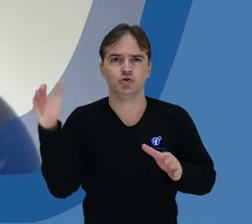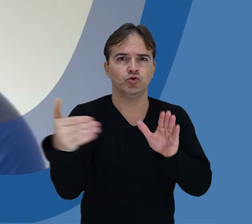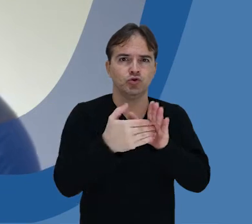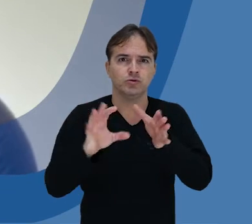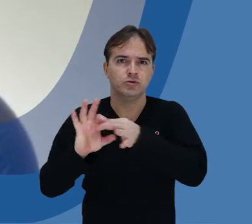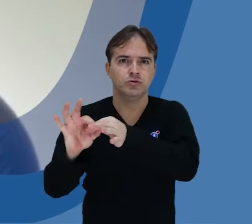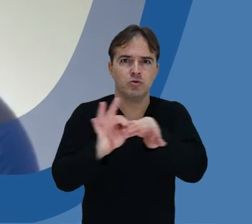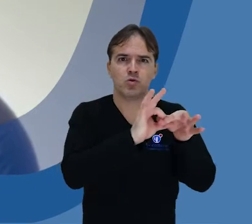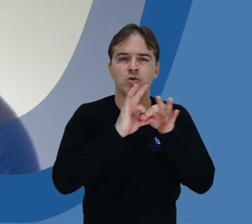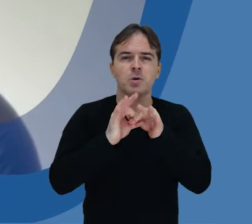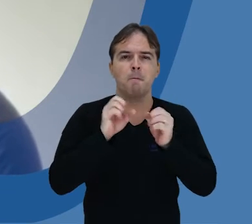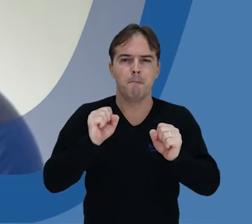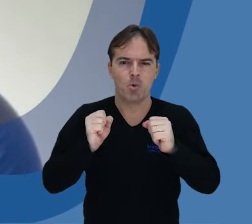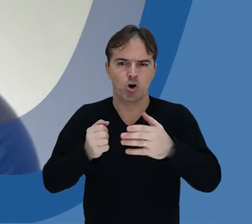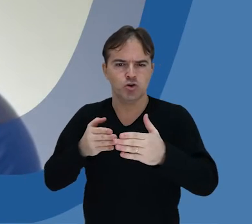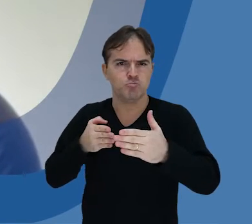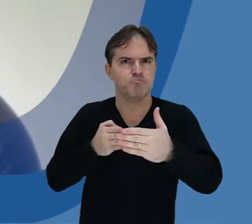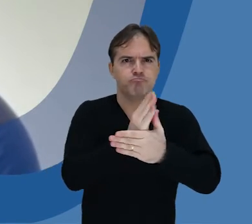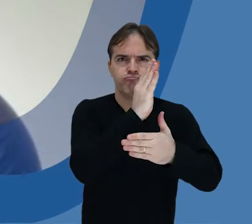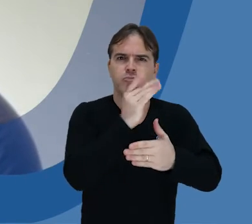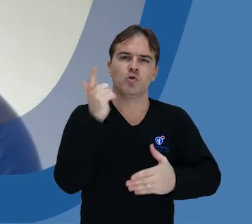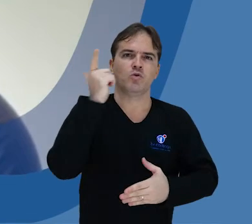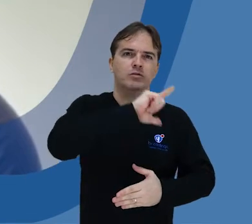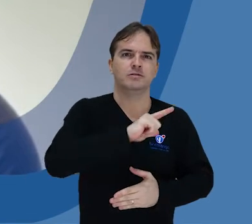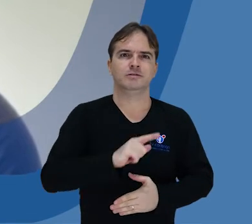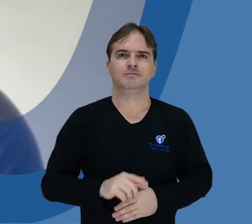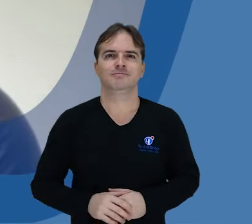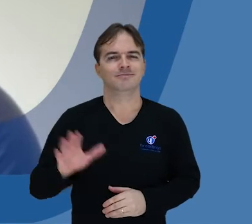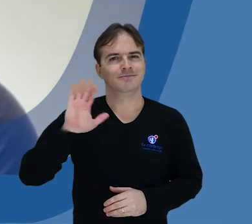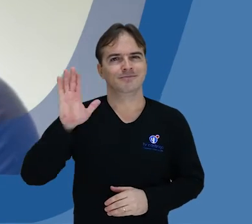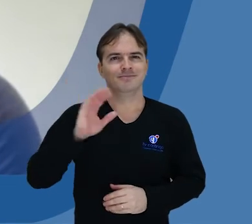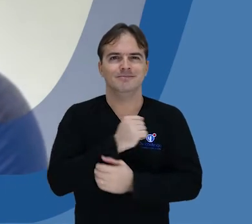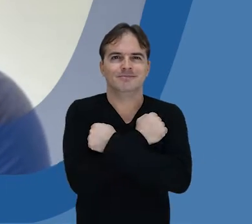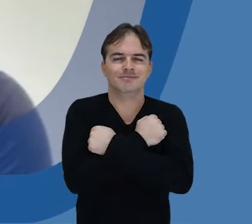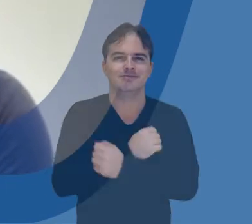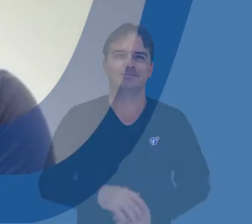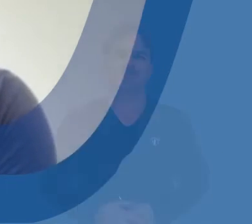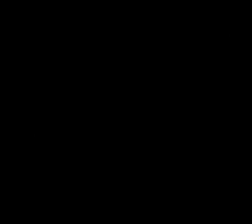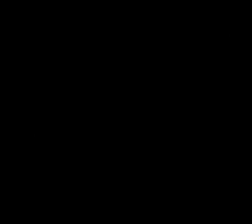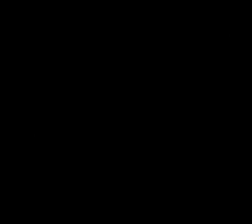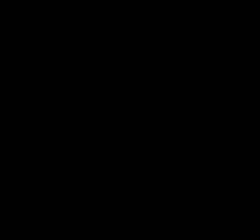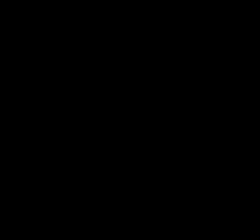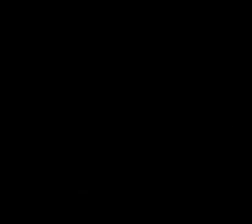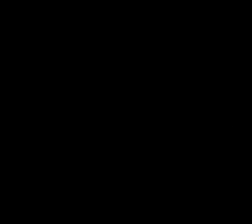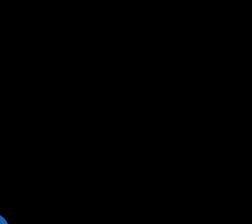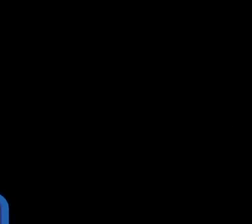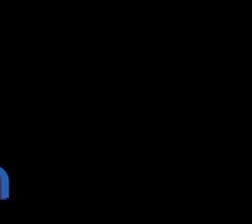que nós possamos superar esse momento de maior dificuldade que nós estamos vivendo. Grande abraço!